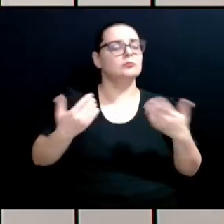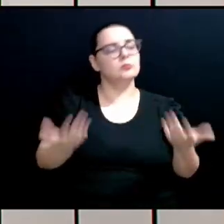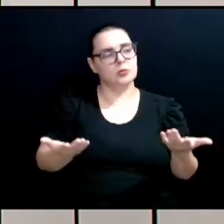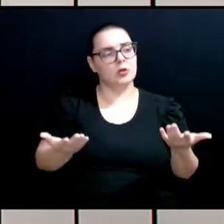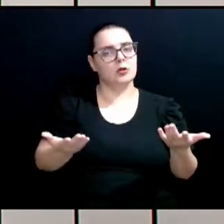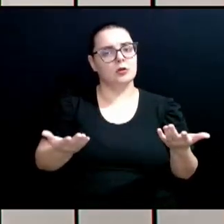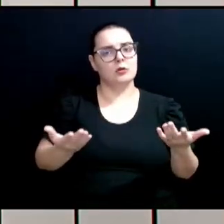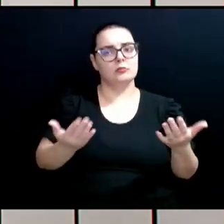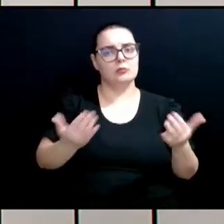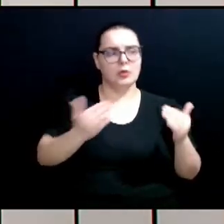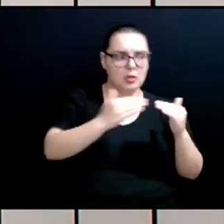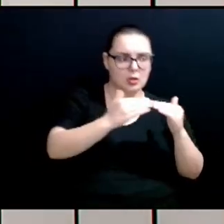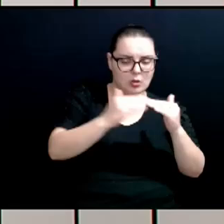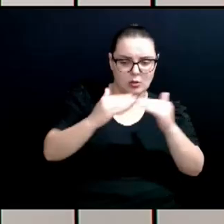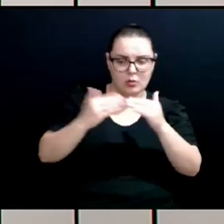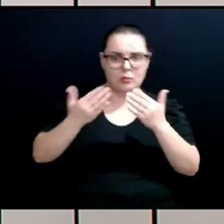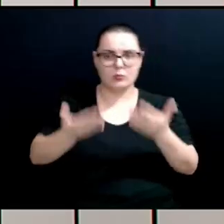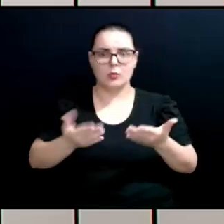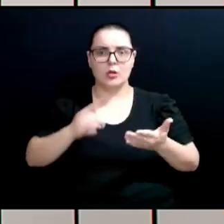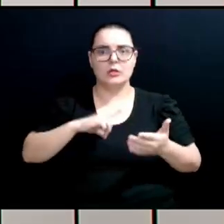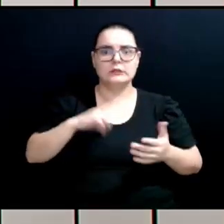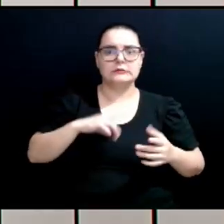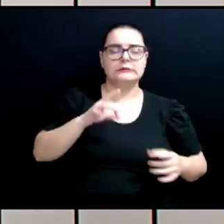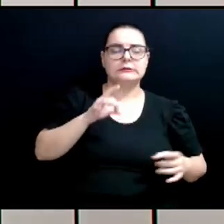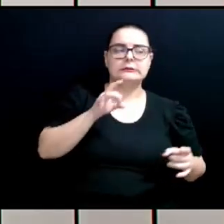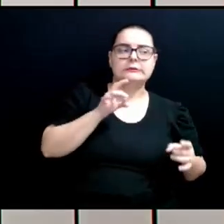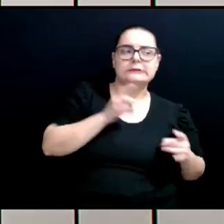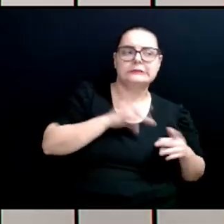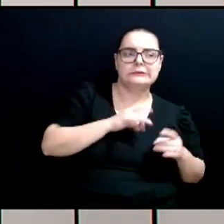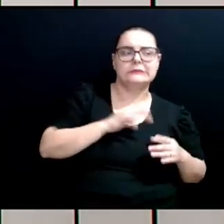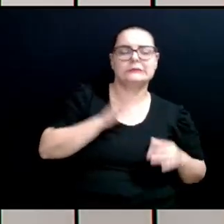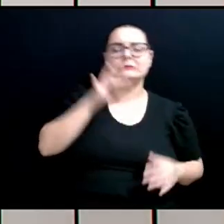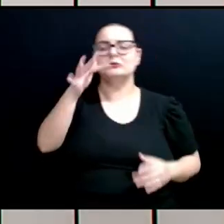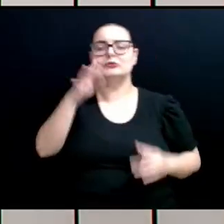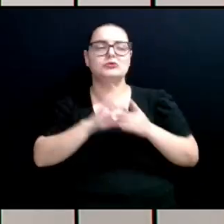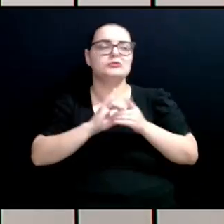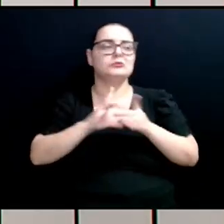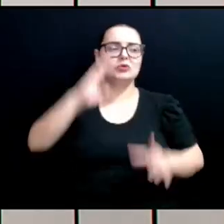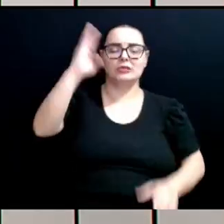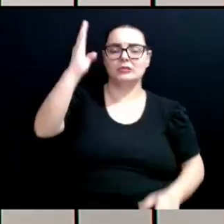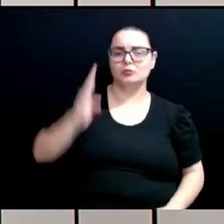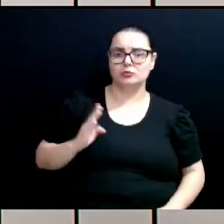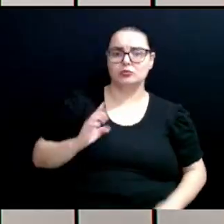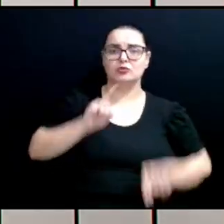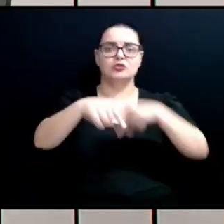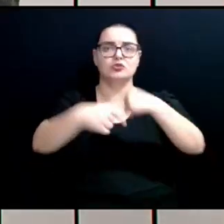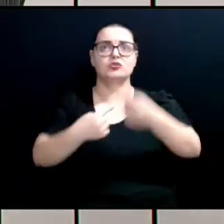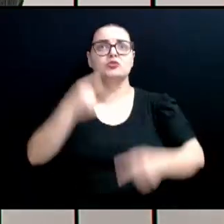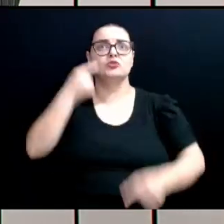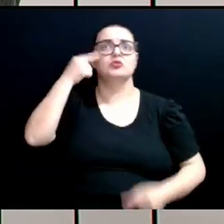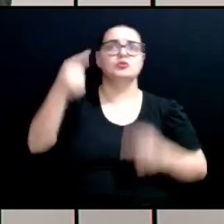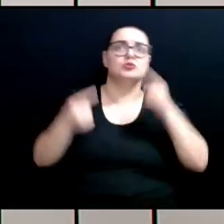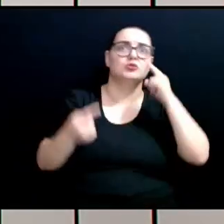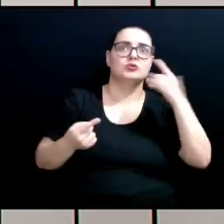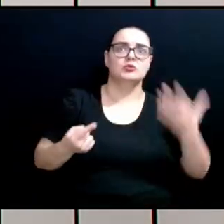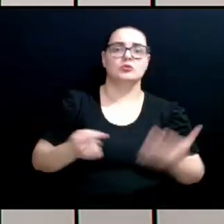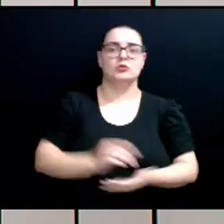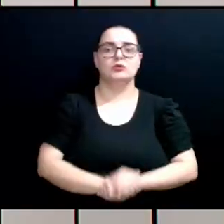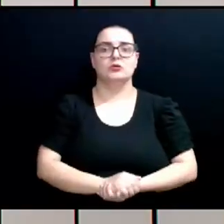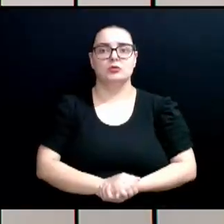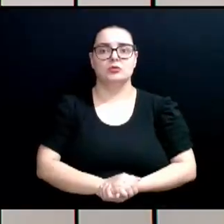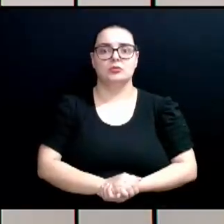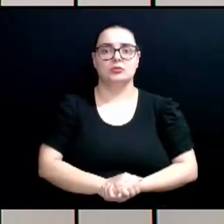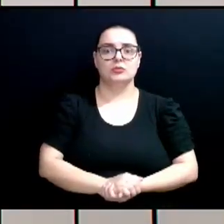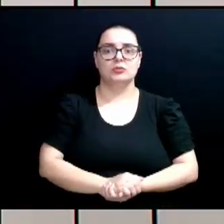com isso, há um temor sobre o futuro democrático do Brasil e de outras noções, e acabou aquela questão de